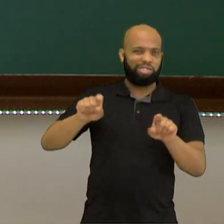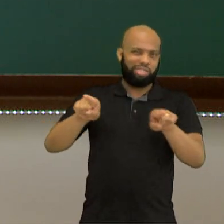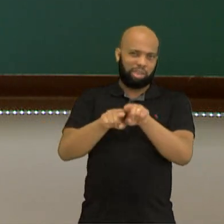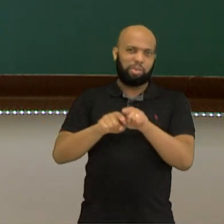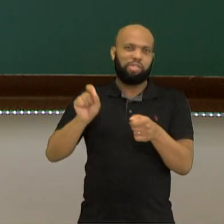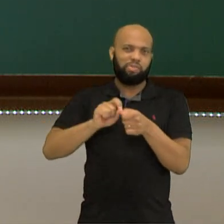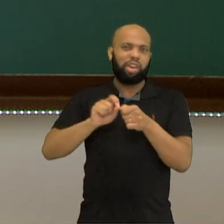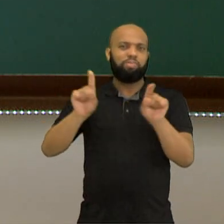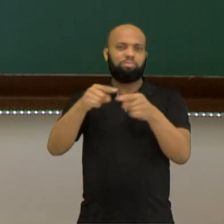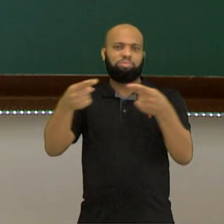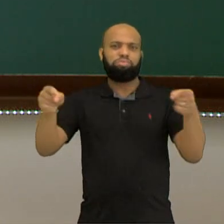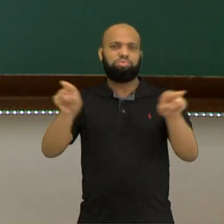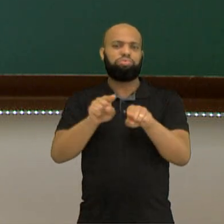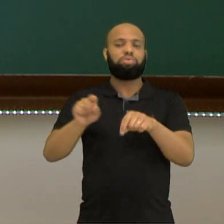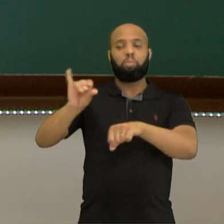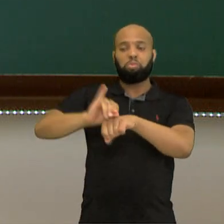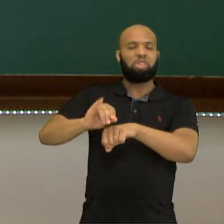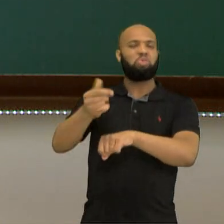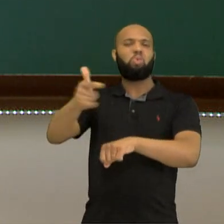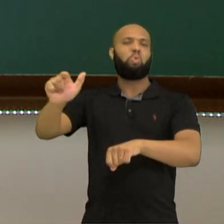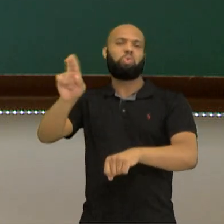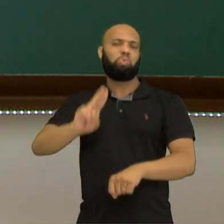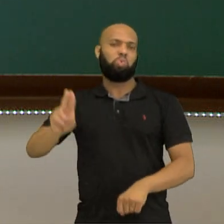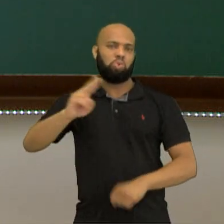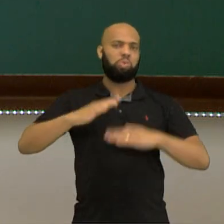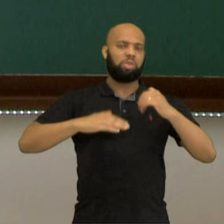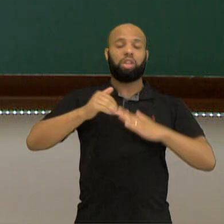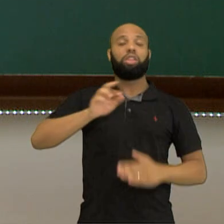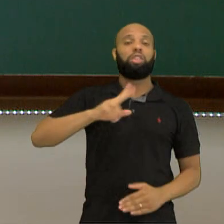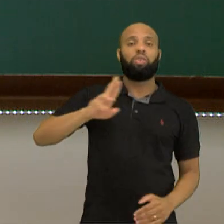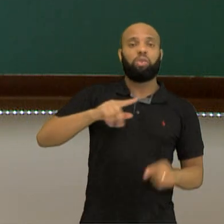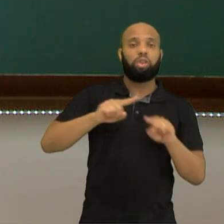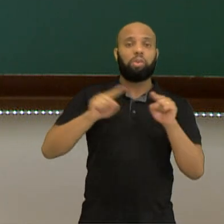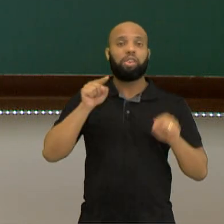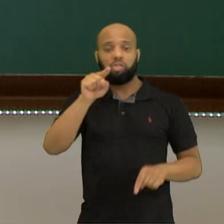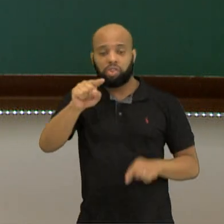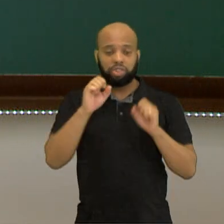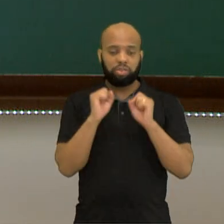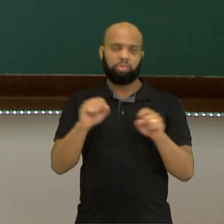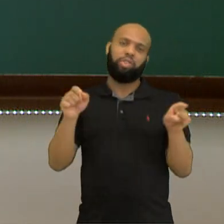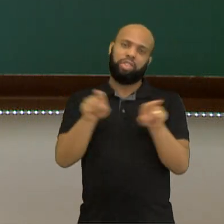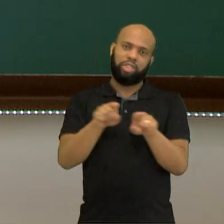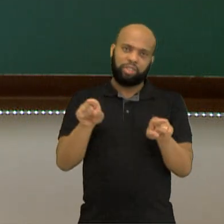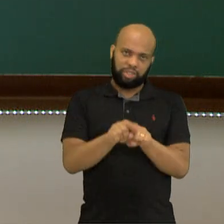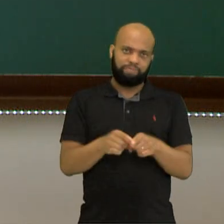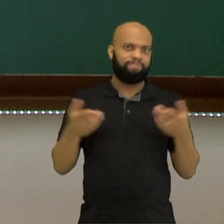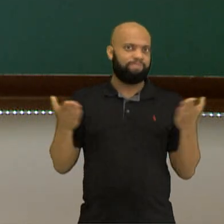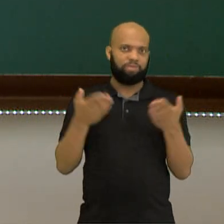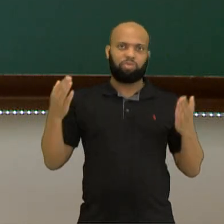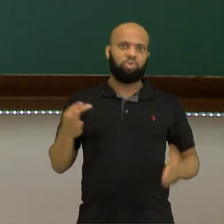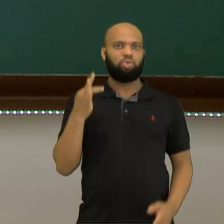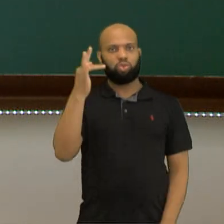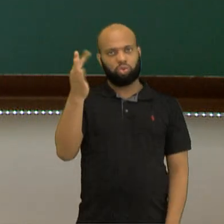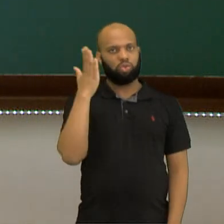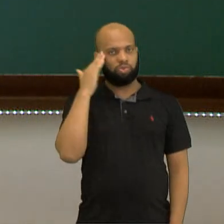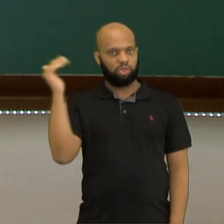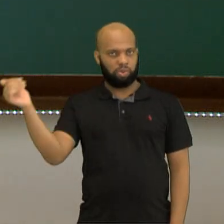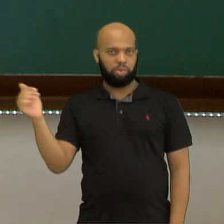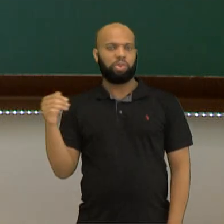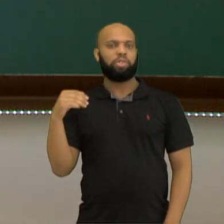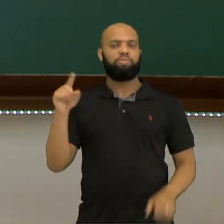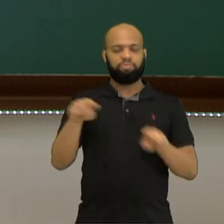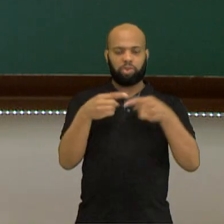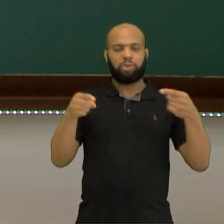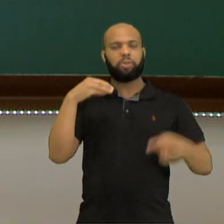produzir som que você não vai acreditar. De repente, até mesmo você pode ser o próximo grande nome da música